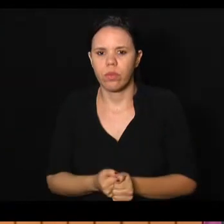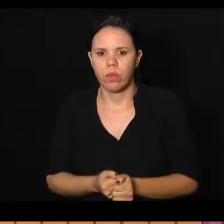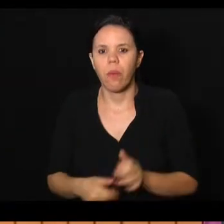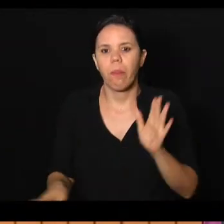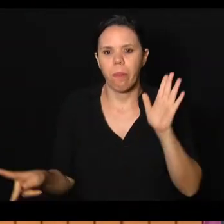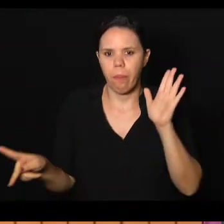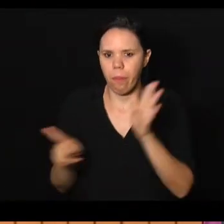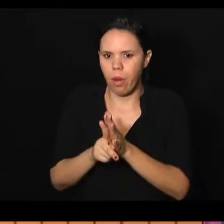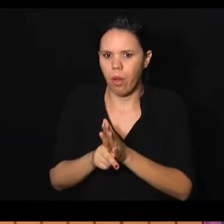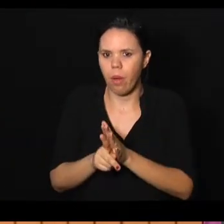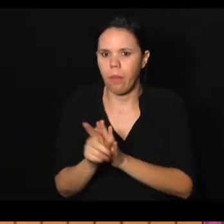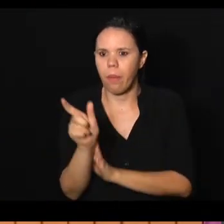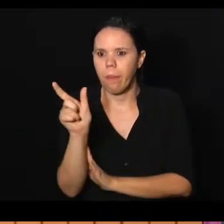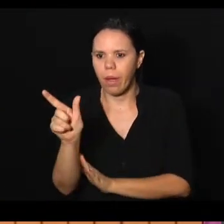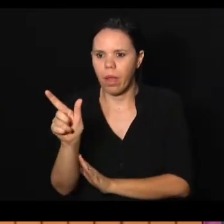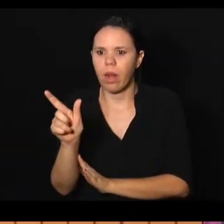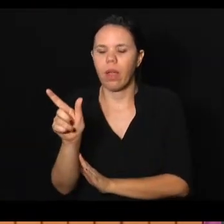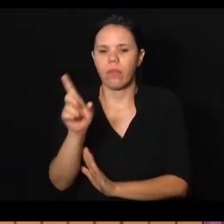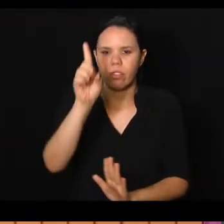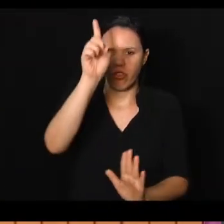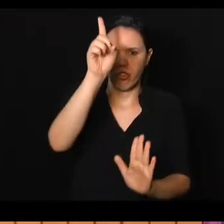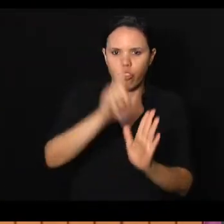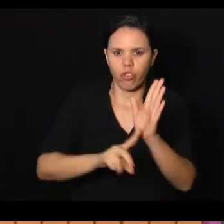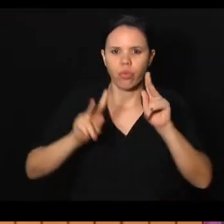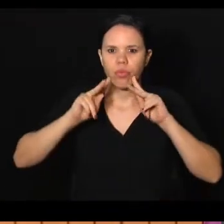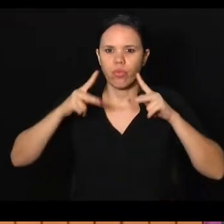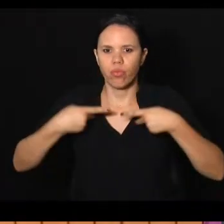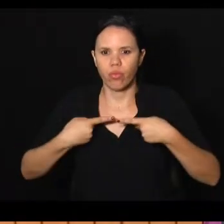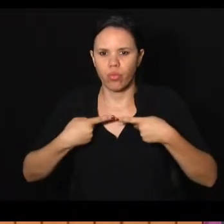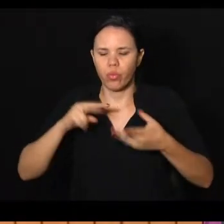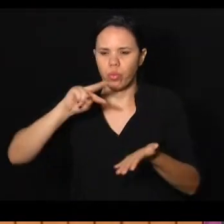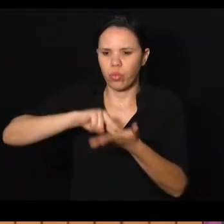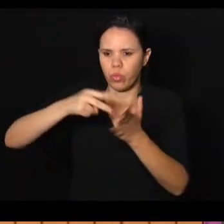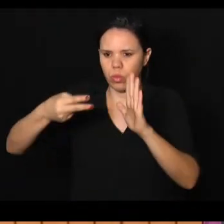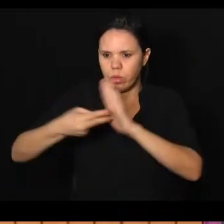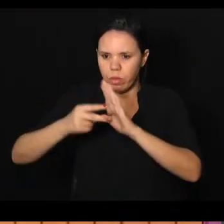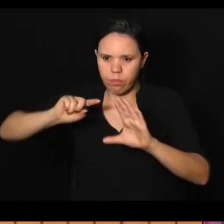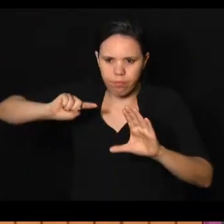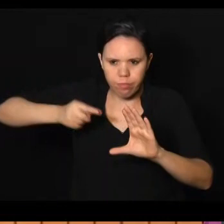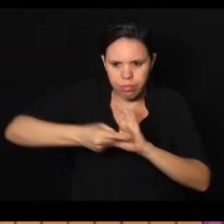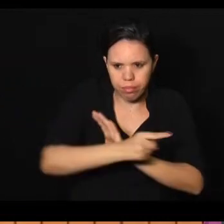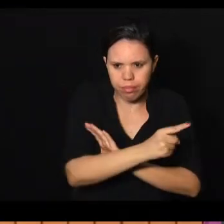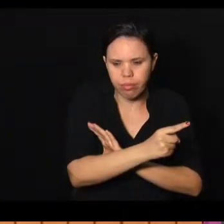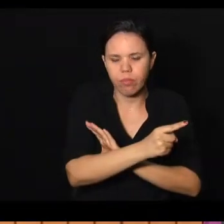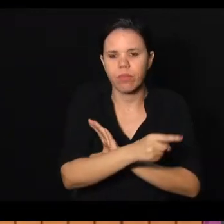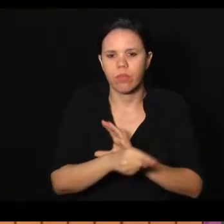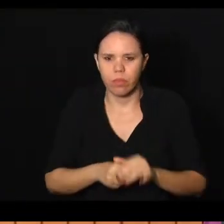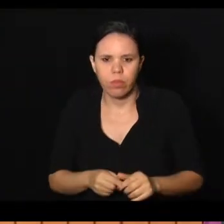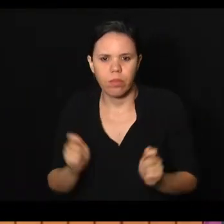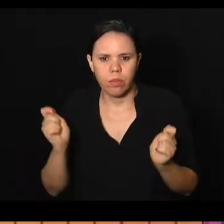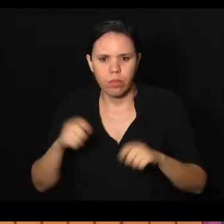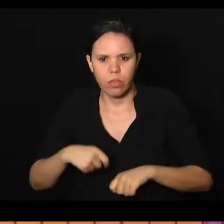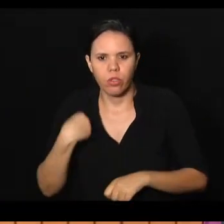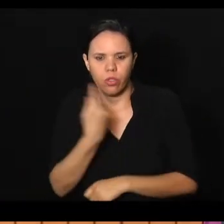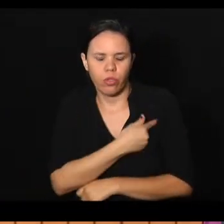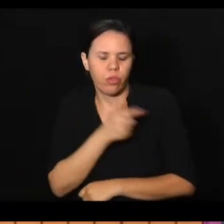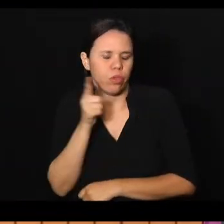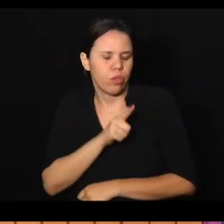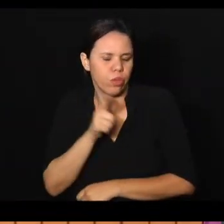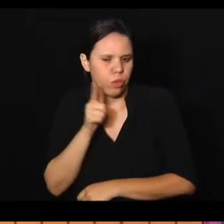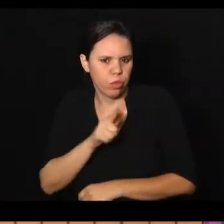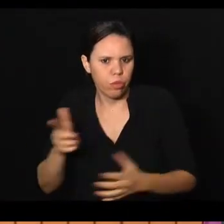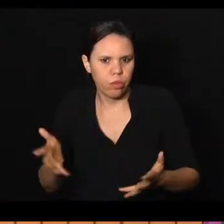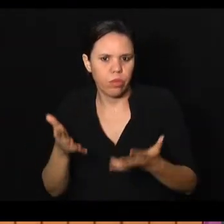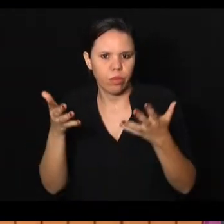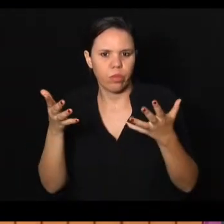própria palavra direitos humanos, da amplitude do que significa direitos humanos, para que, assim, a gente consiga